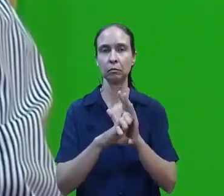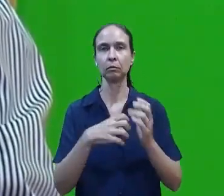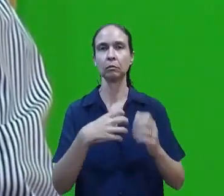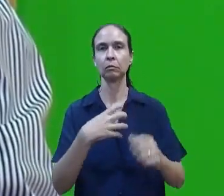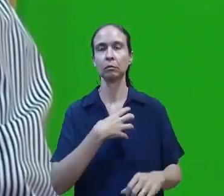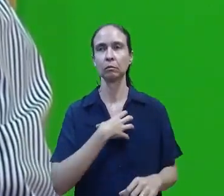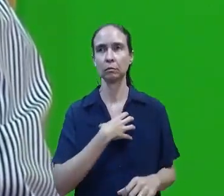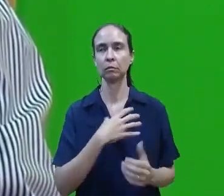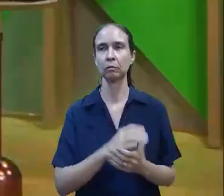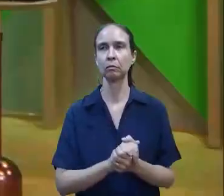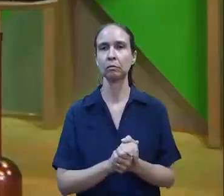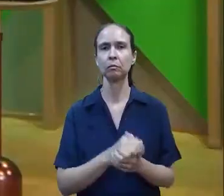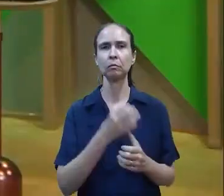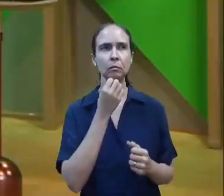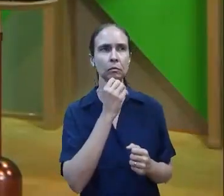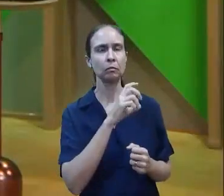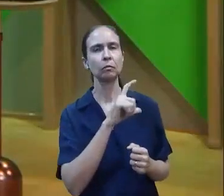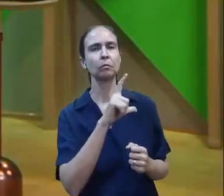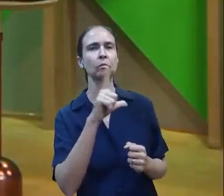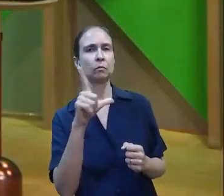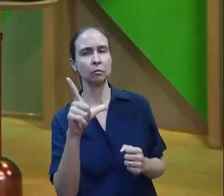dia, Dr. Aristóteles.